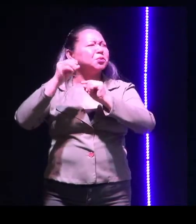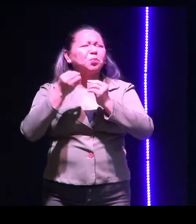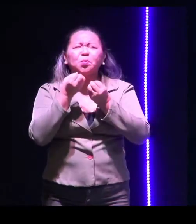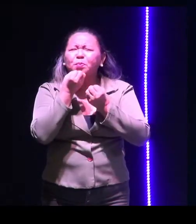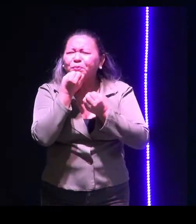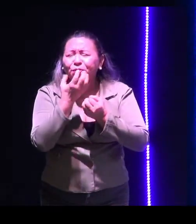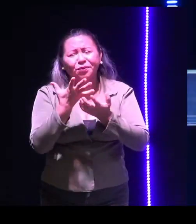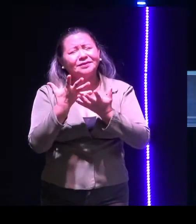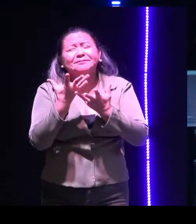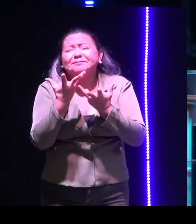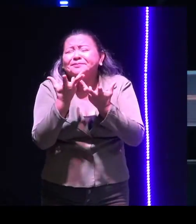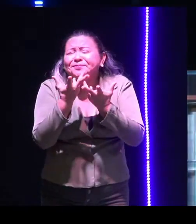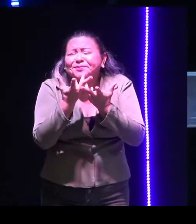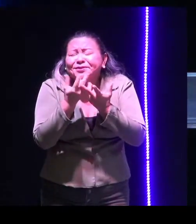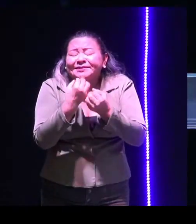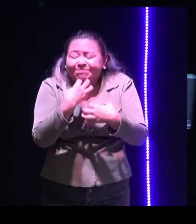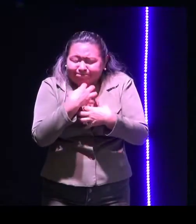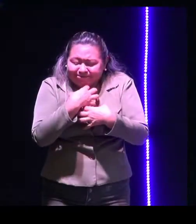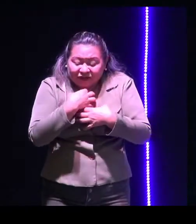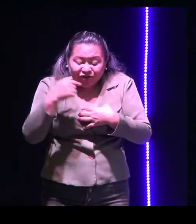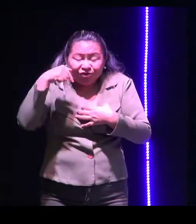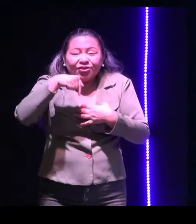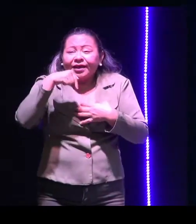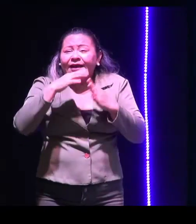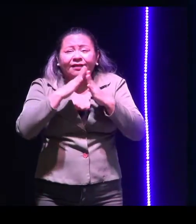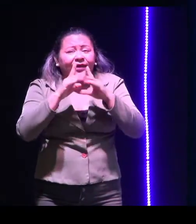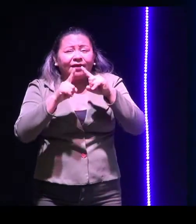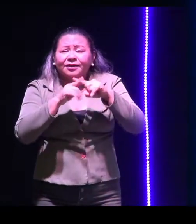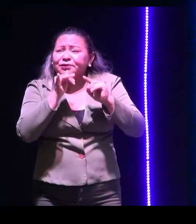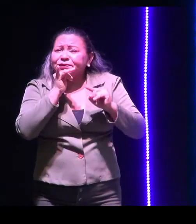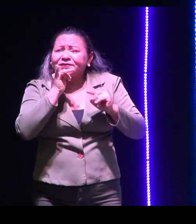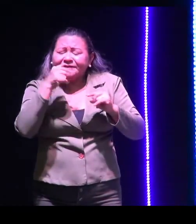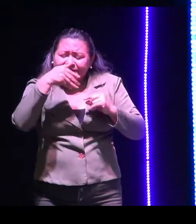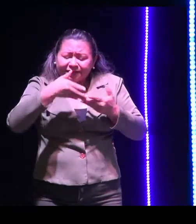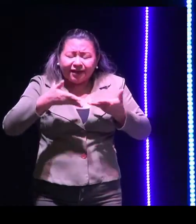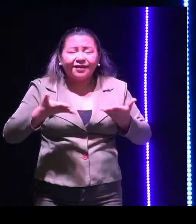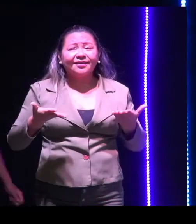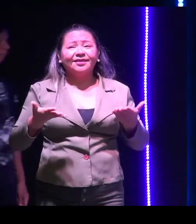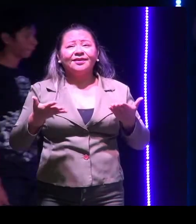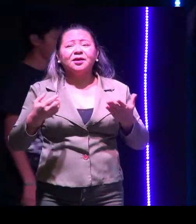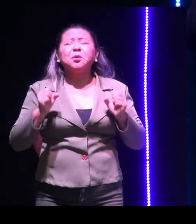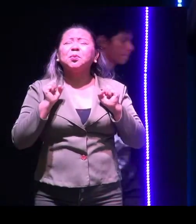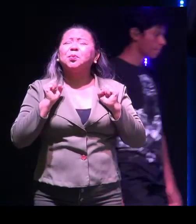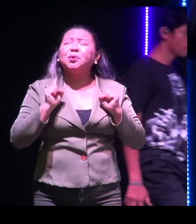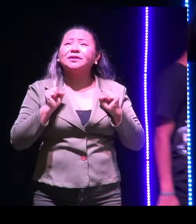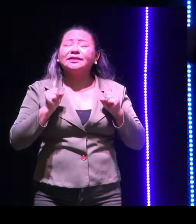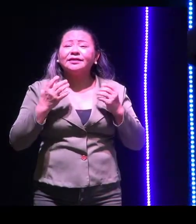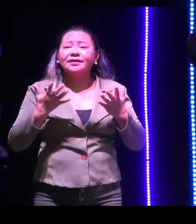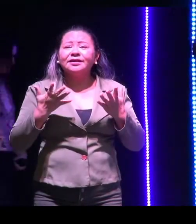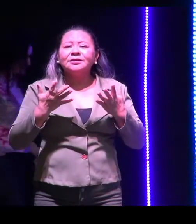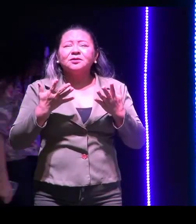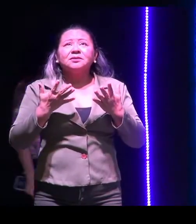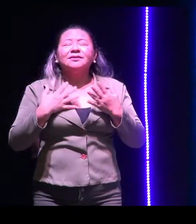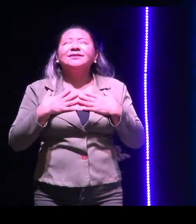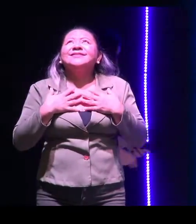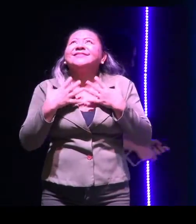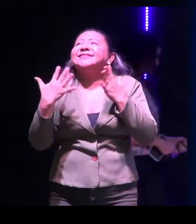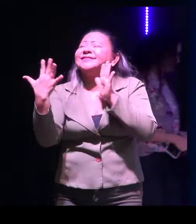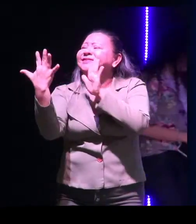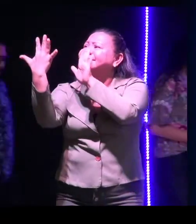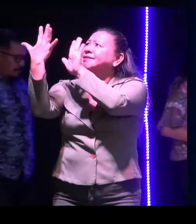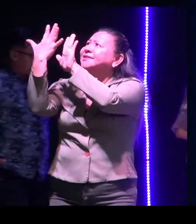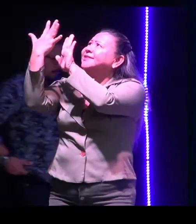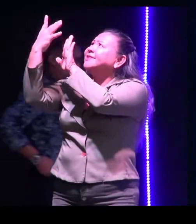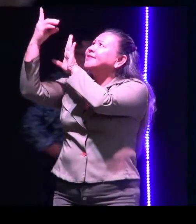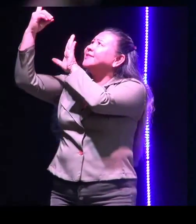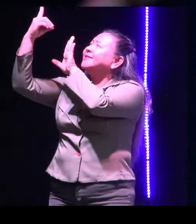Como é bom, queridos, nós chegarmos aqui na igreja e nós podermos levantar o nosso rosto, olhar para